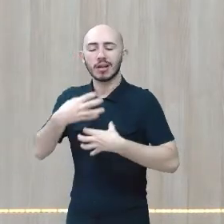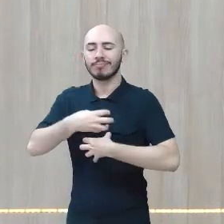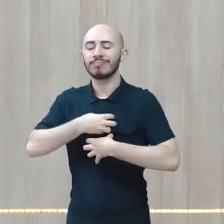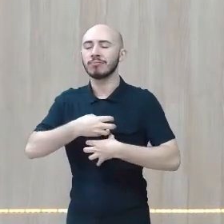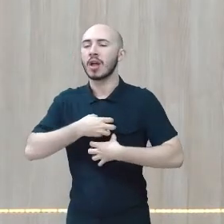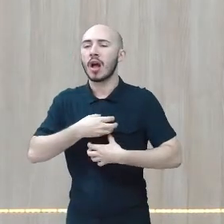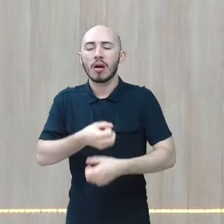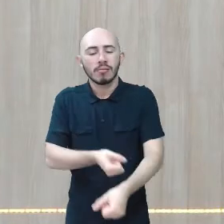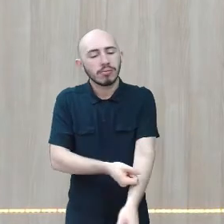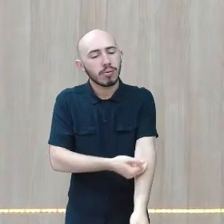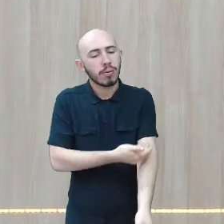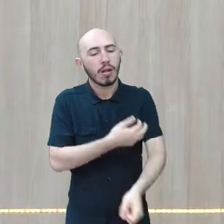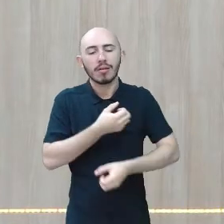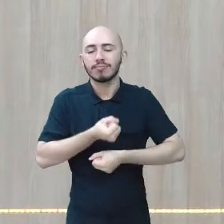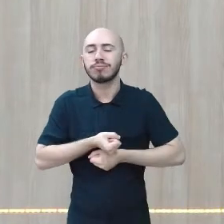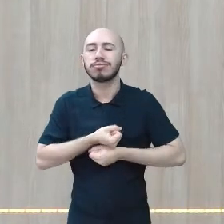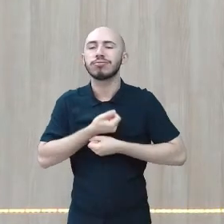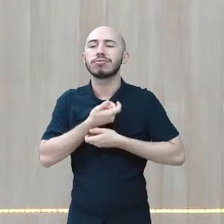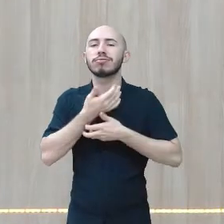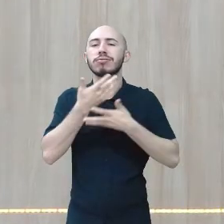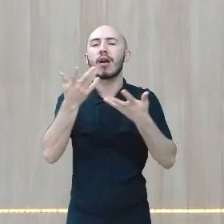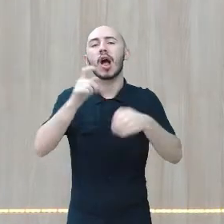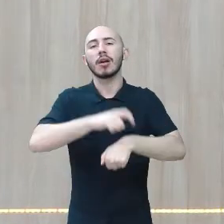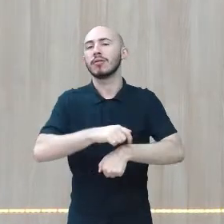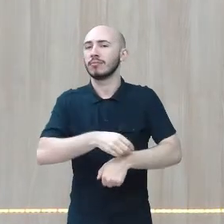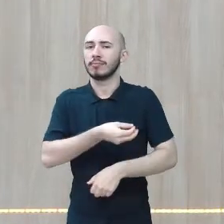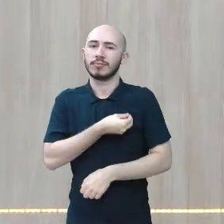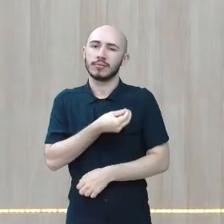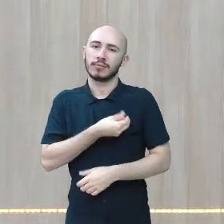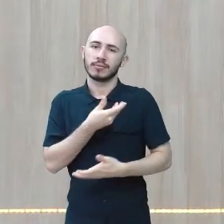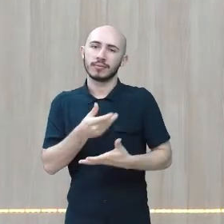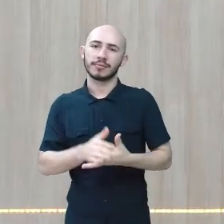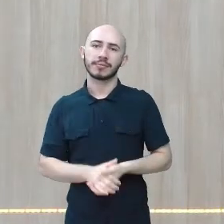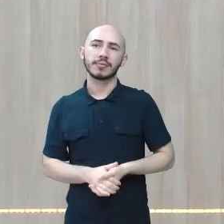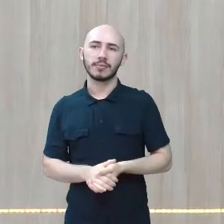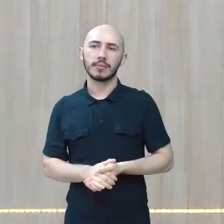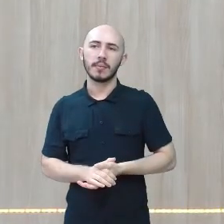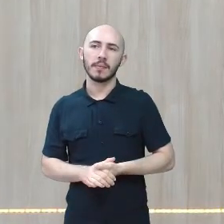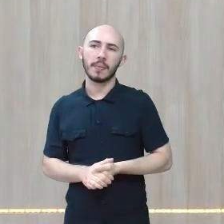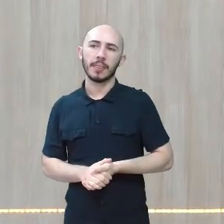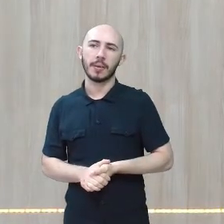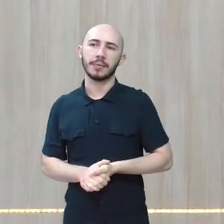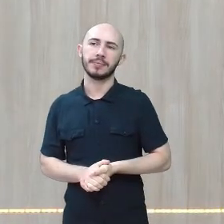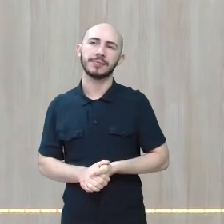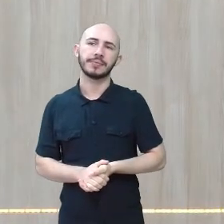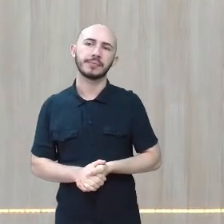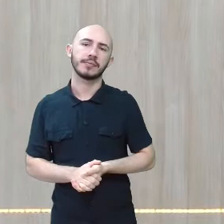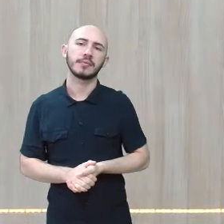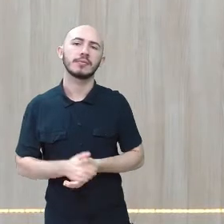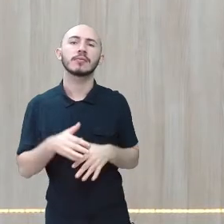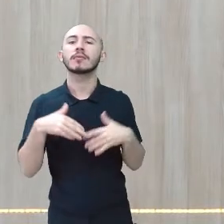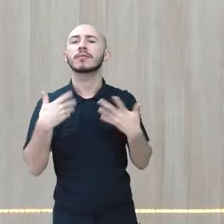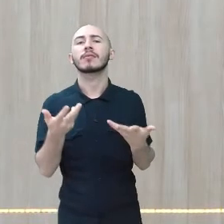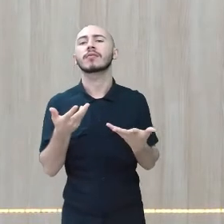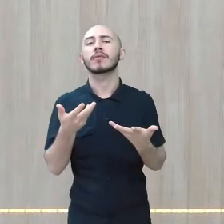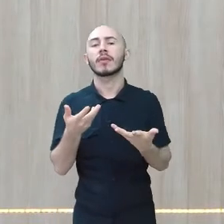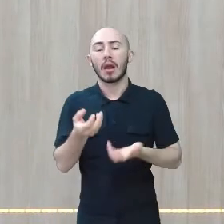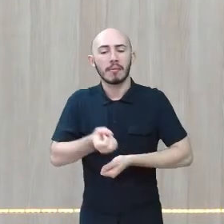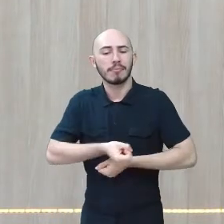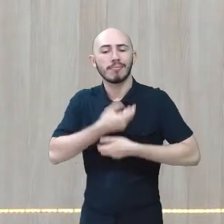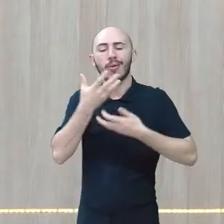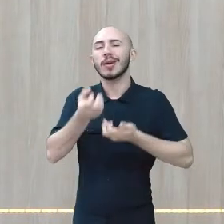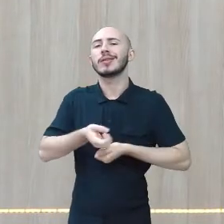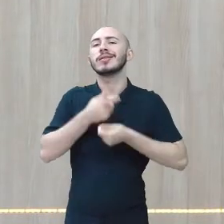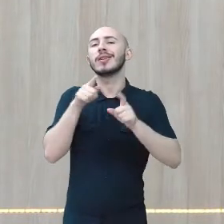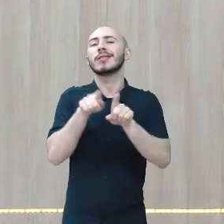sentimento, daquilo que estamos vivenciando. Então vamos lá, como se faz poesia ou